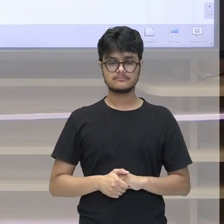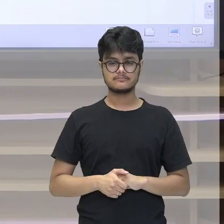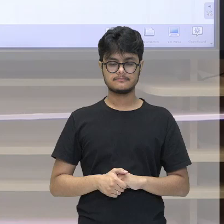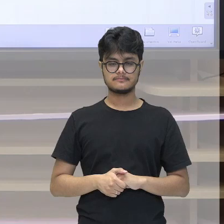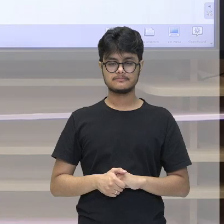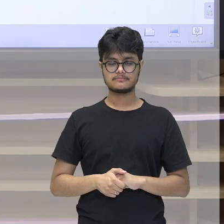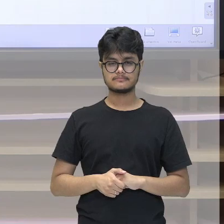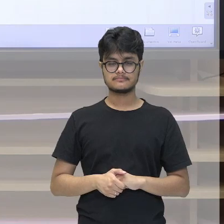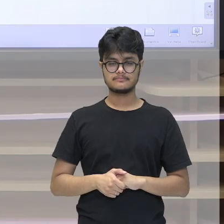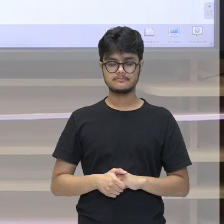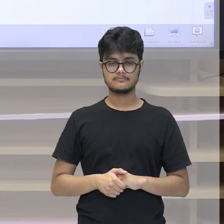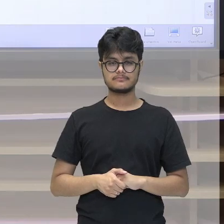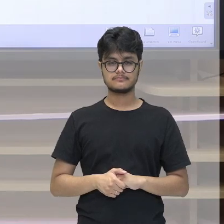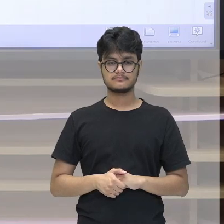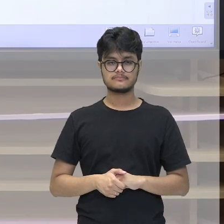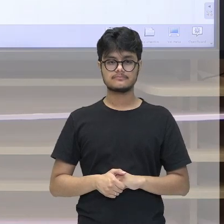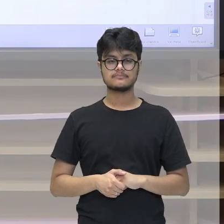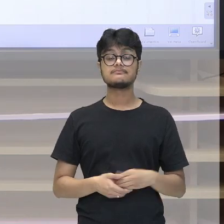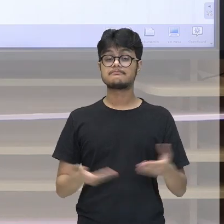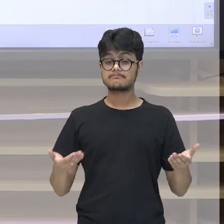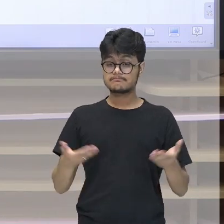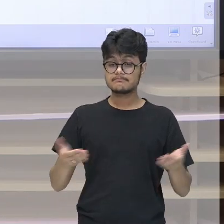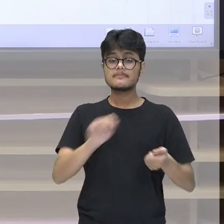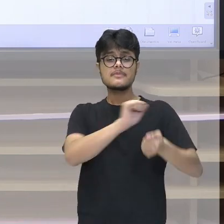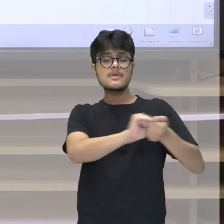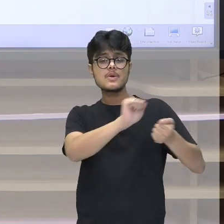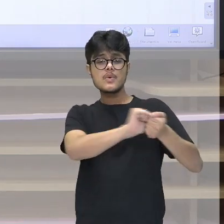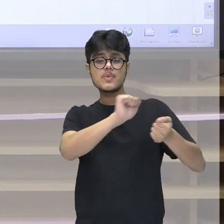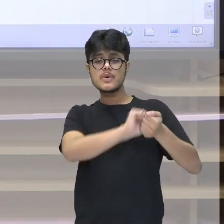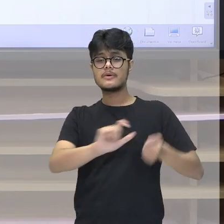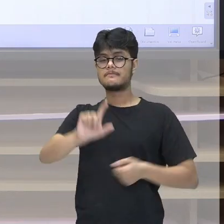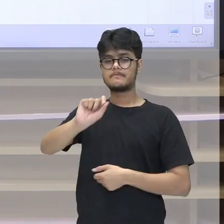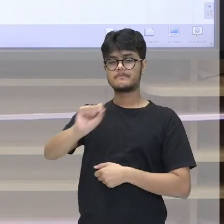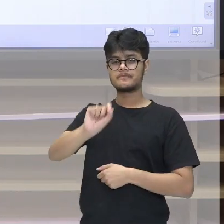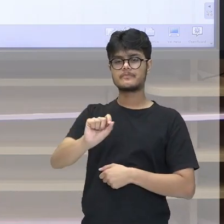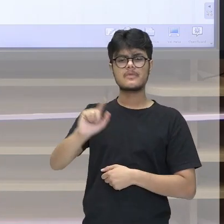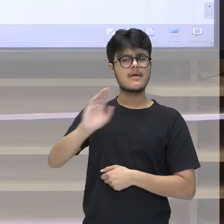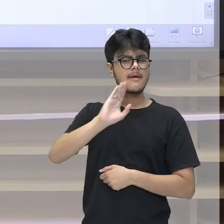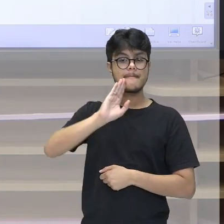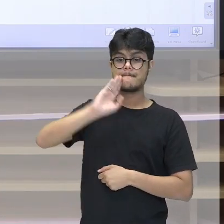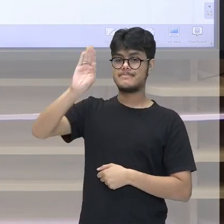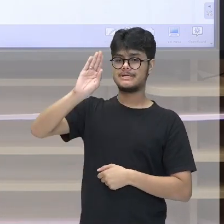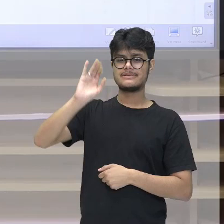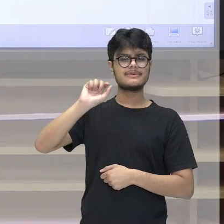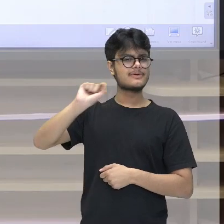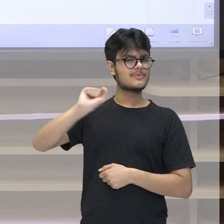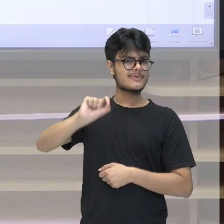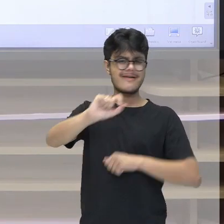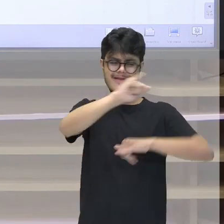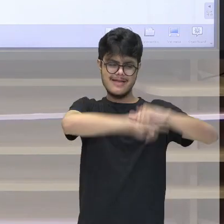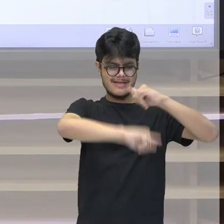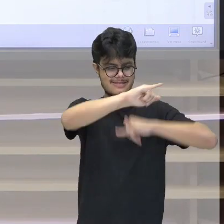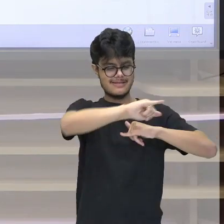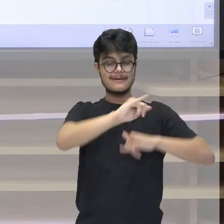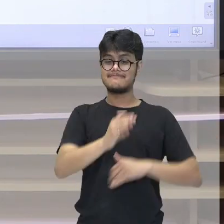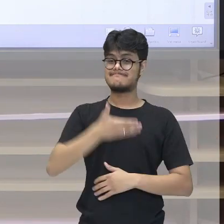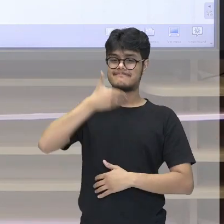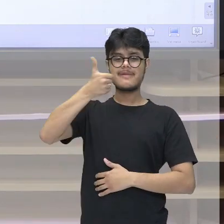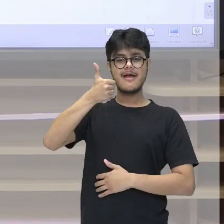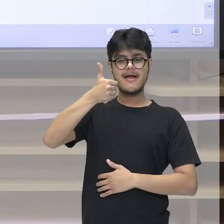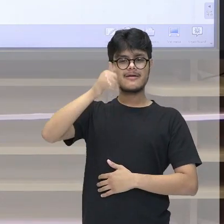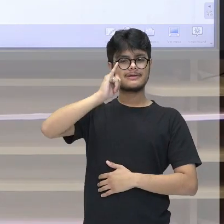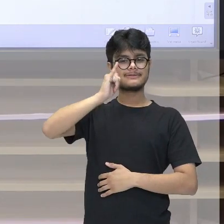de carvão mineral, é importante a gente falar que o carvão mineral, ele foi o primeiro, vamos dizer assim, combustível fóssil